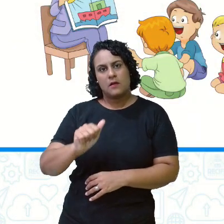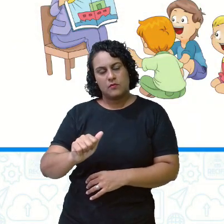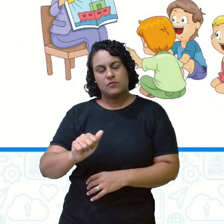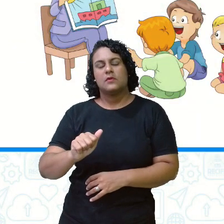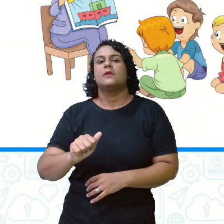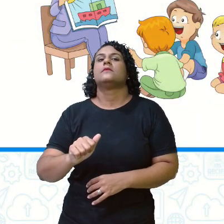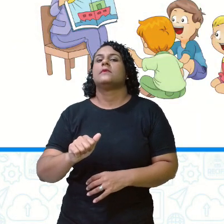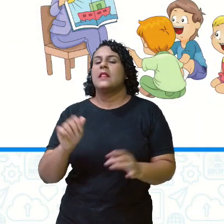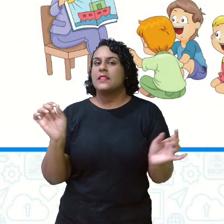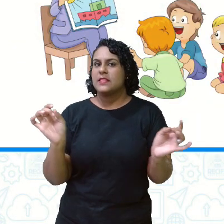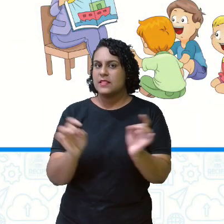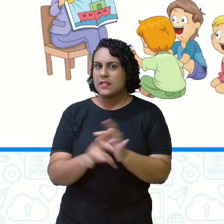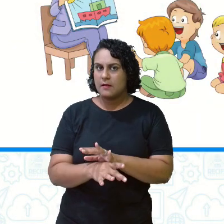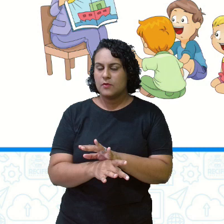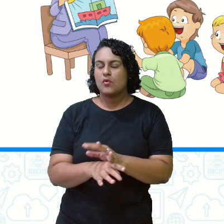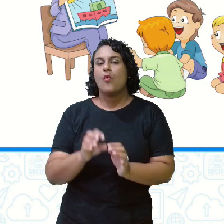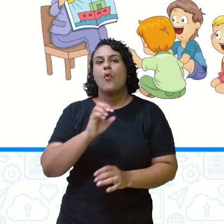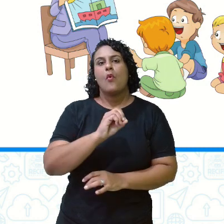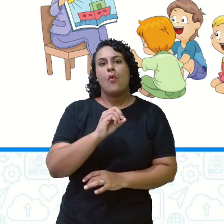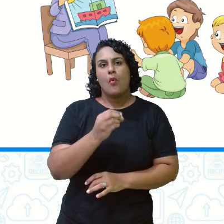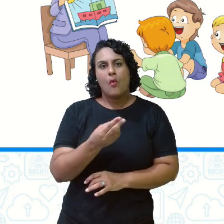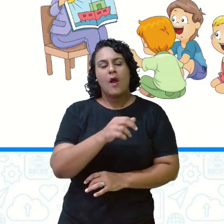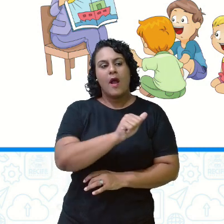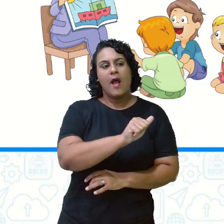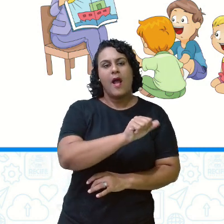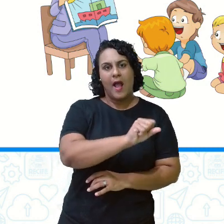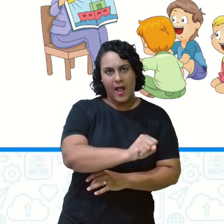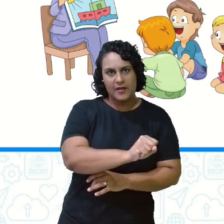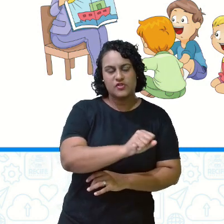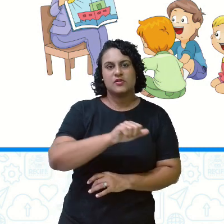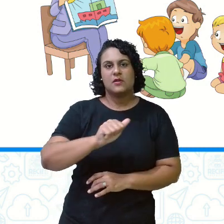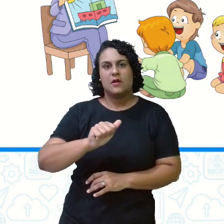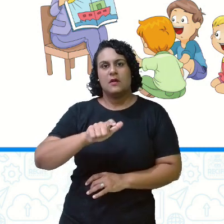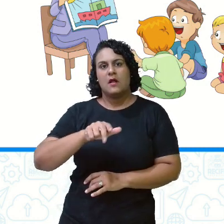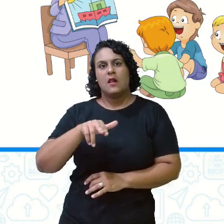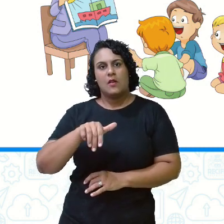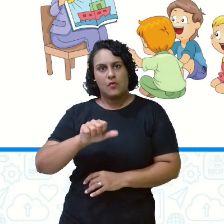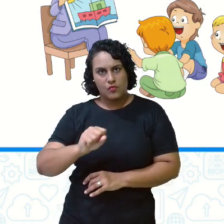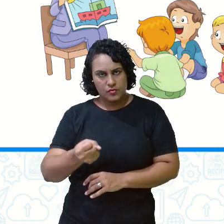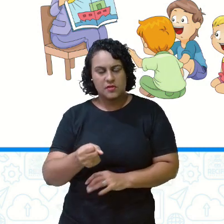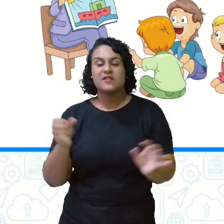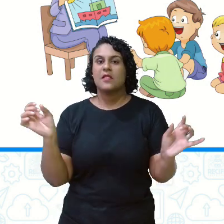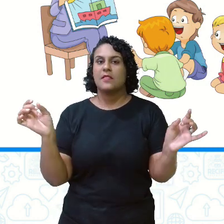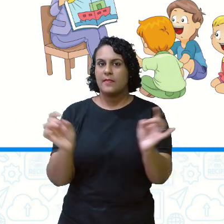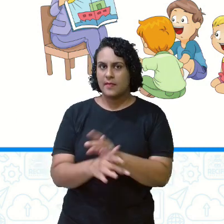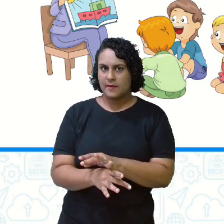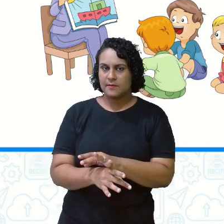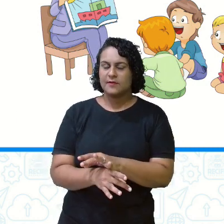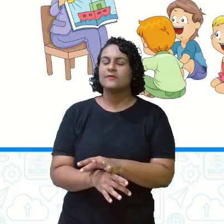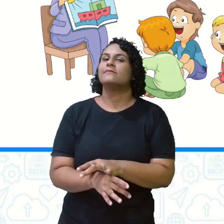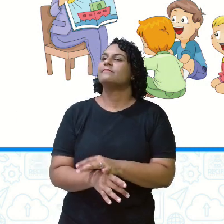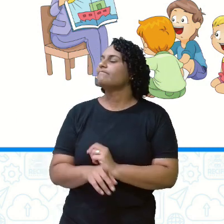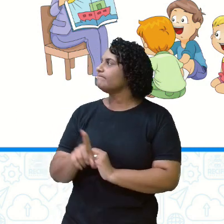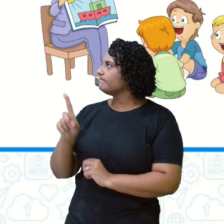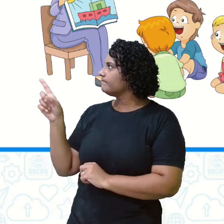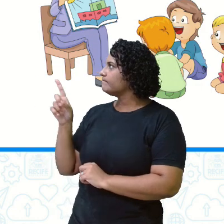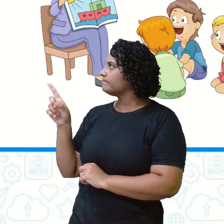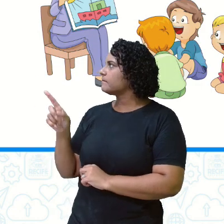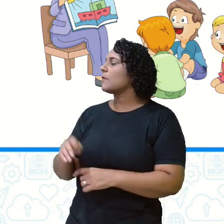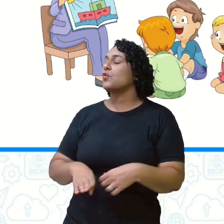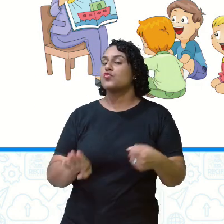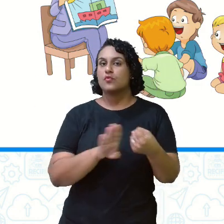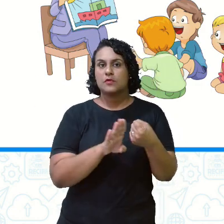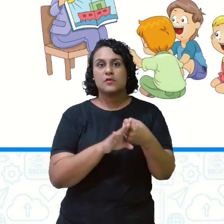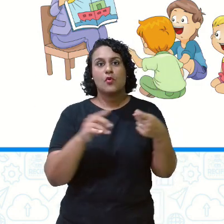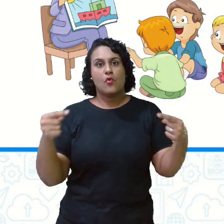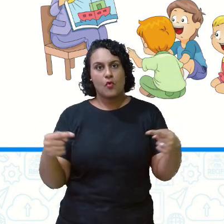alunas terminaram. Então, o substantivo feminino aí, aluna, está concordando